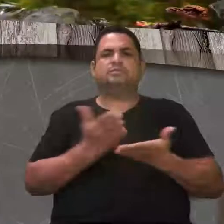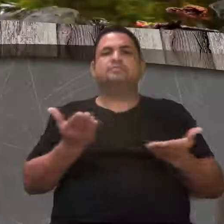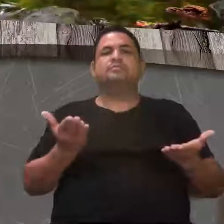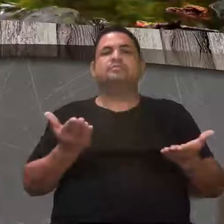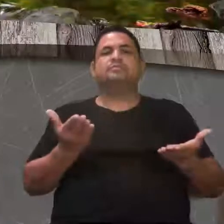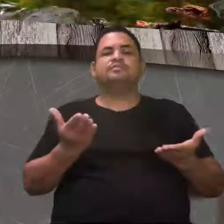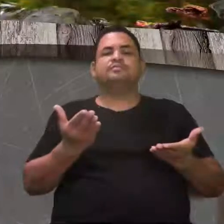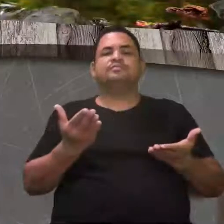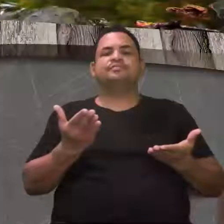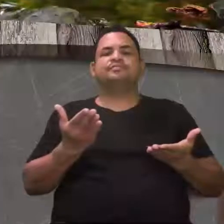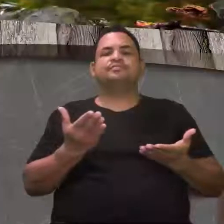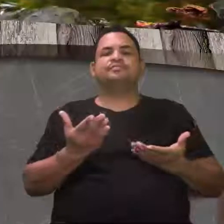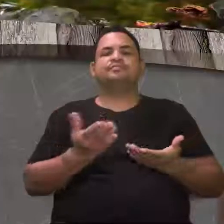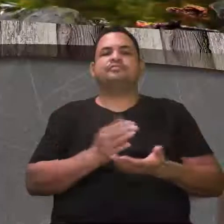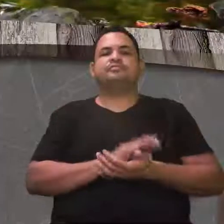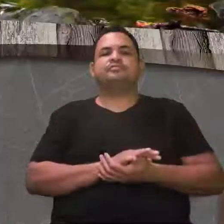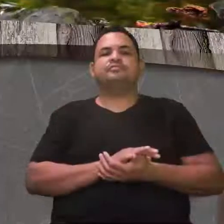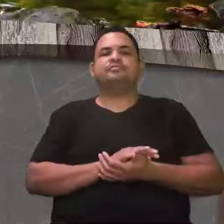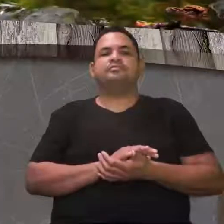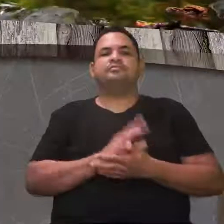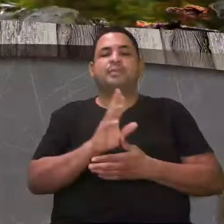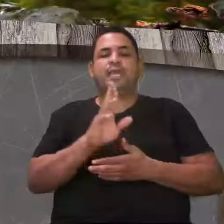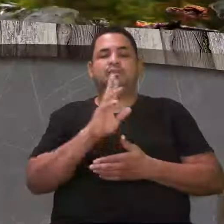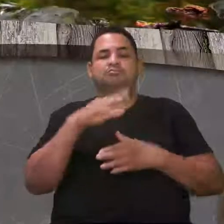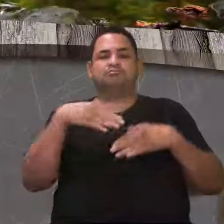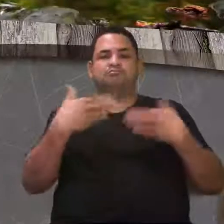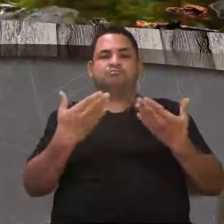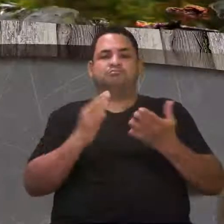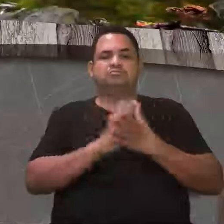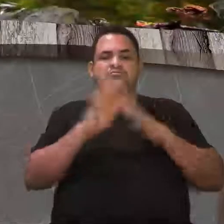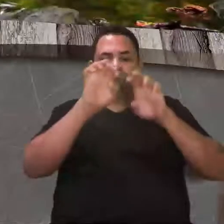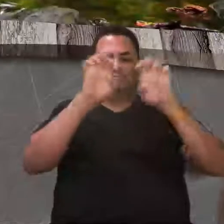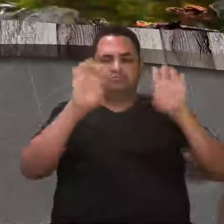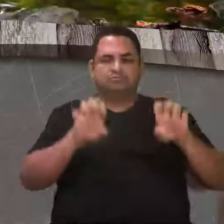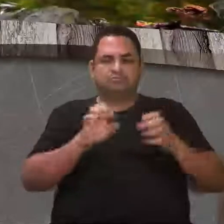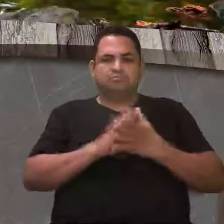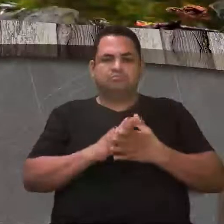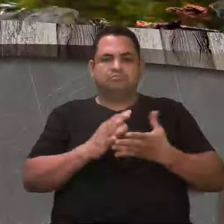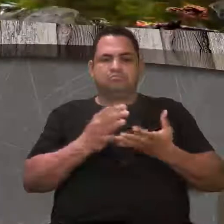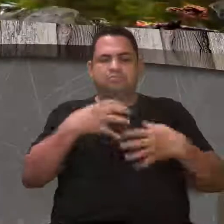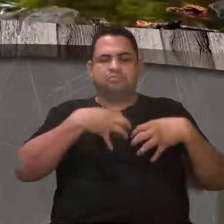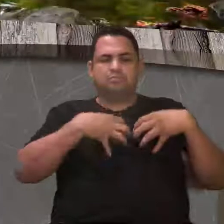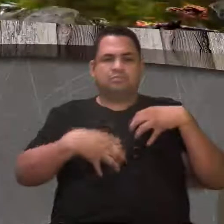aí, isso vai ser resultado das estruturas de órgãos